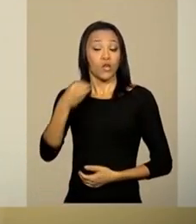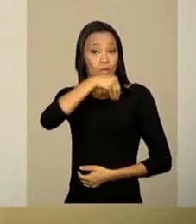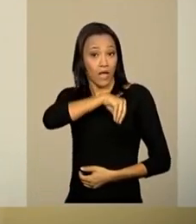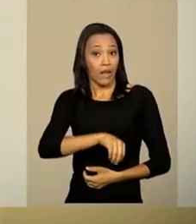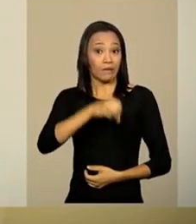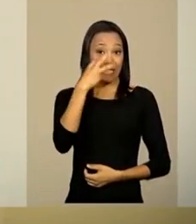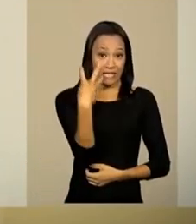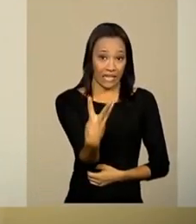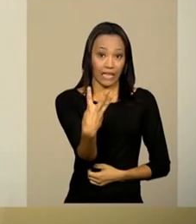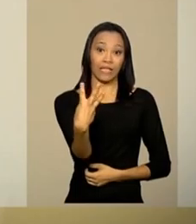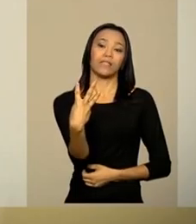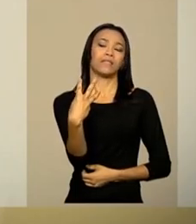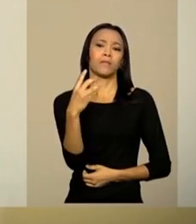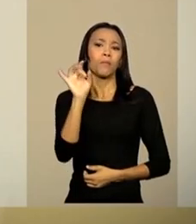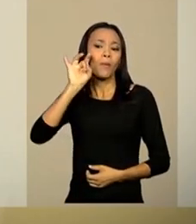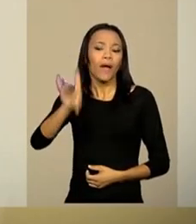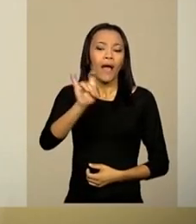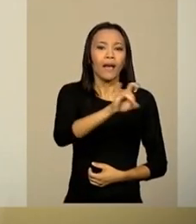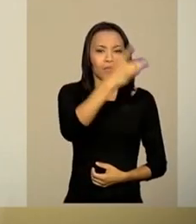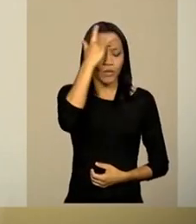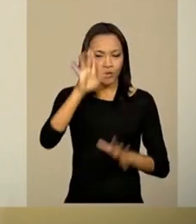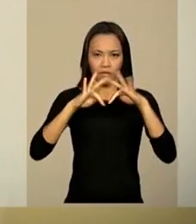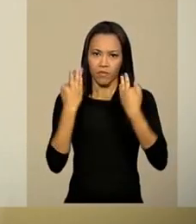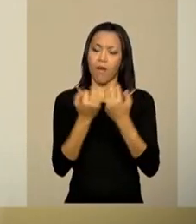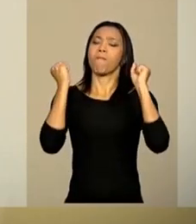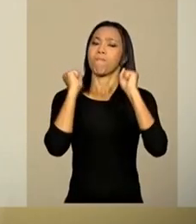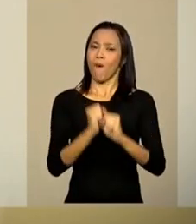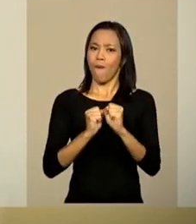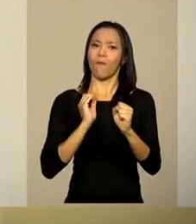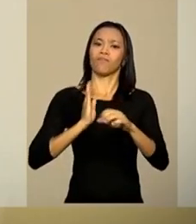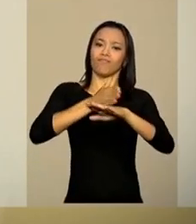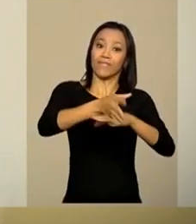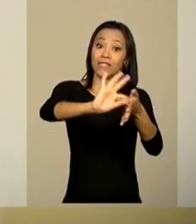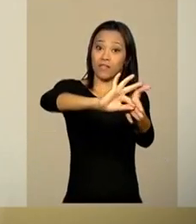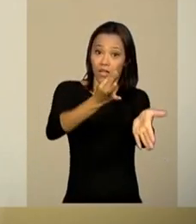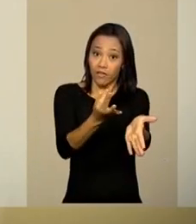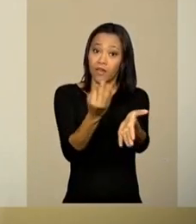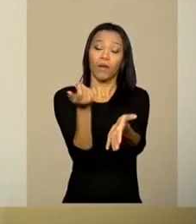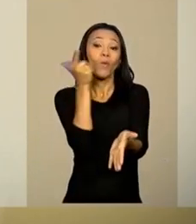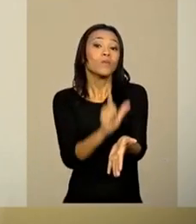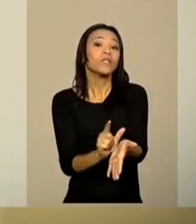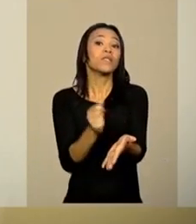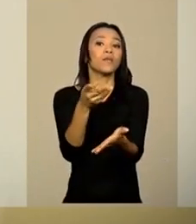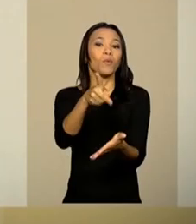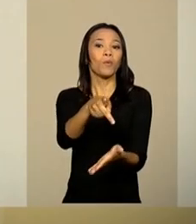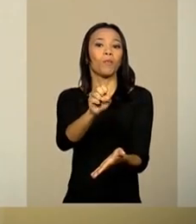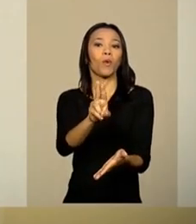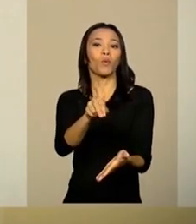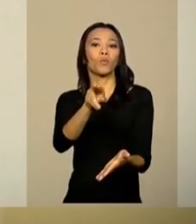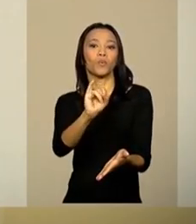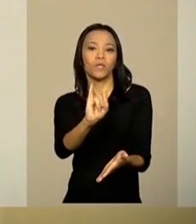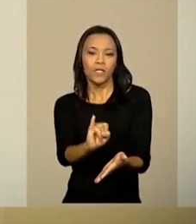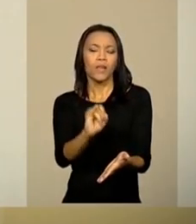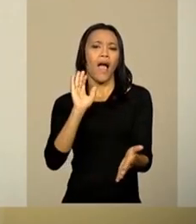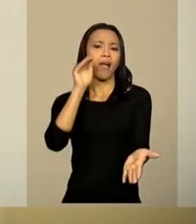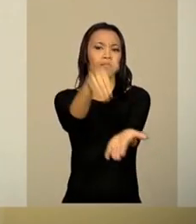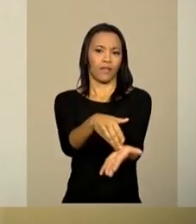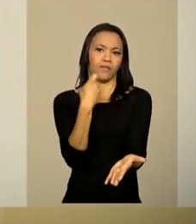três salários mínimos por pessoa da família, pode se candidatar a uma bolsa do Pro. As inscrições vão até